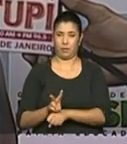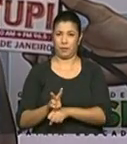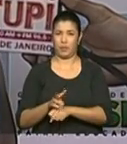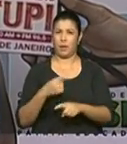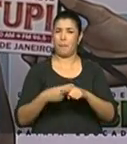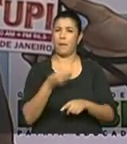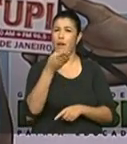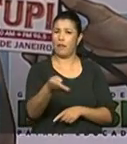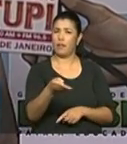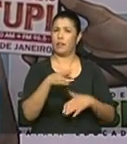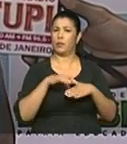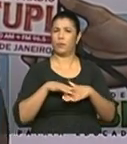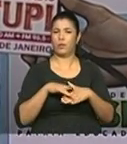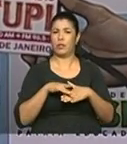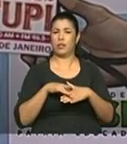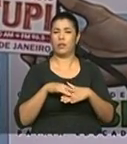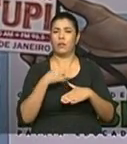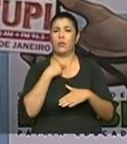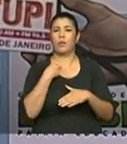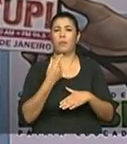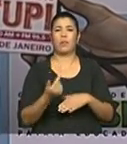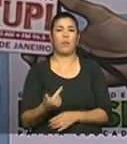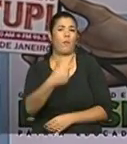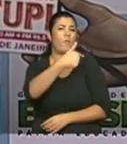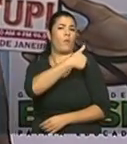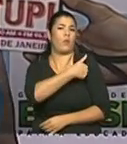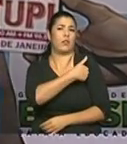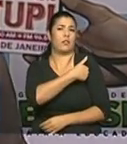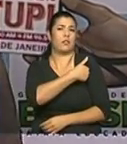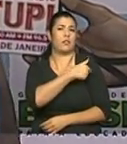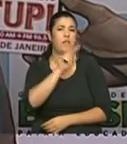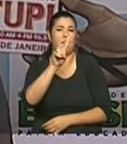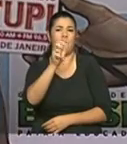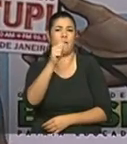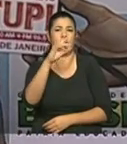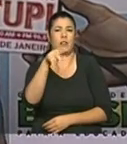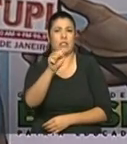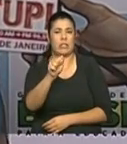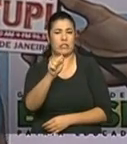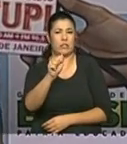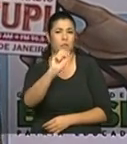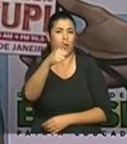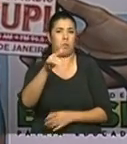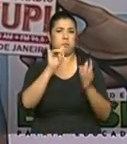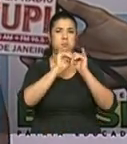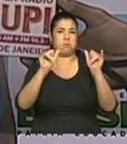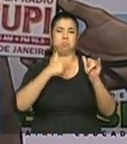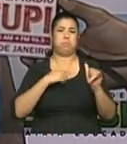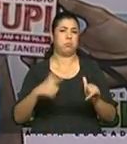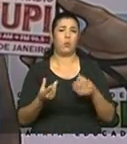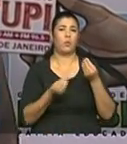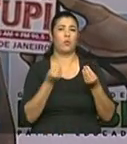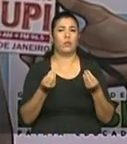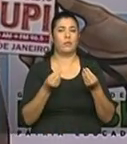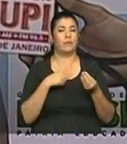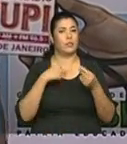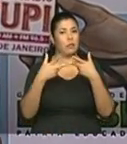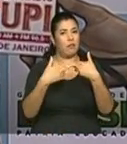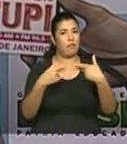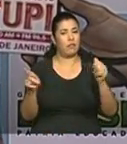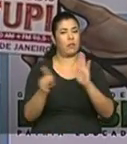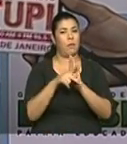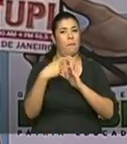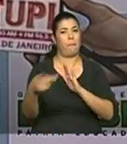é uma enfermidade que a gente não controla com vacina e não controla só com informação. Ela também tem um elemento decisivo, que